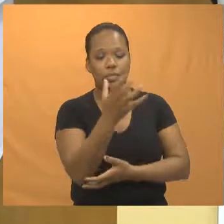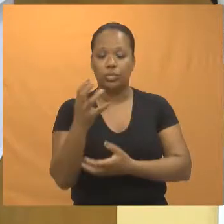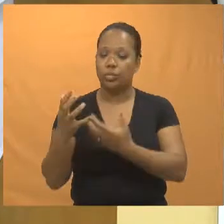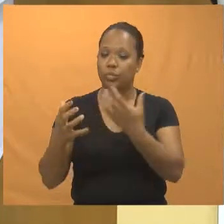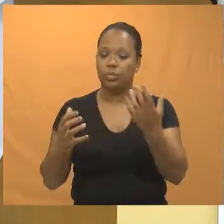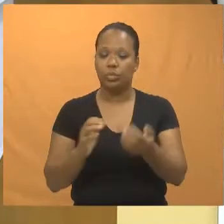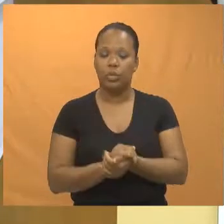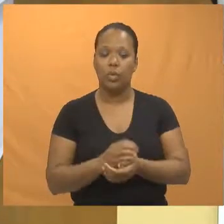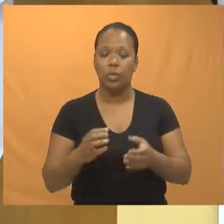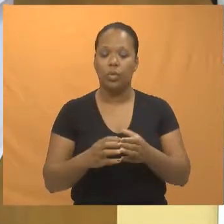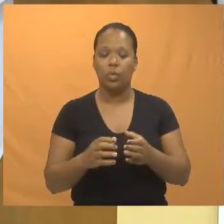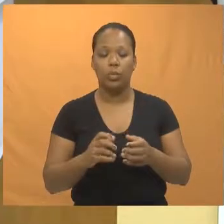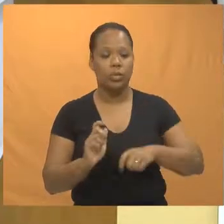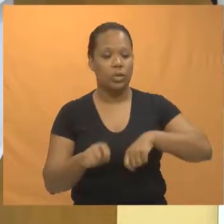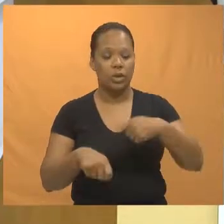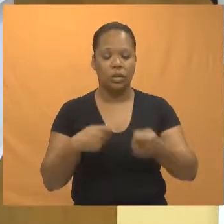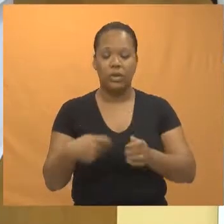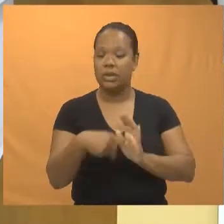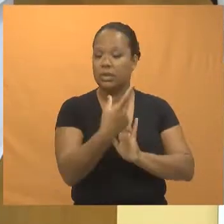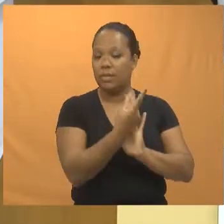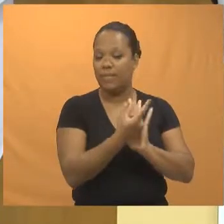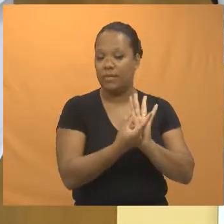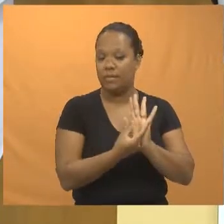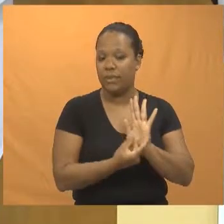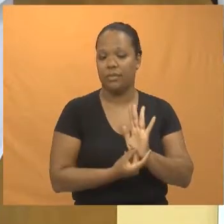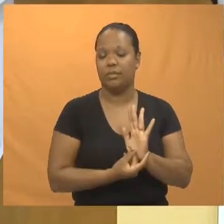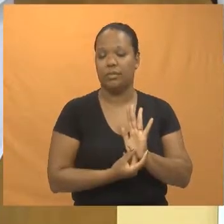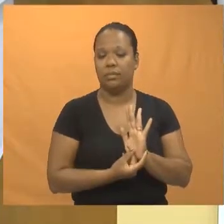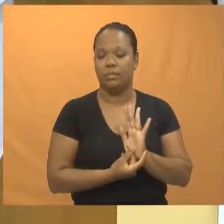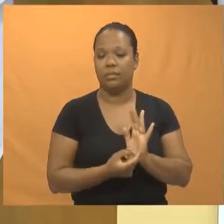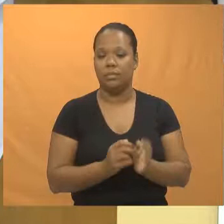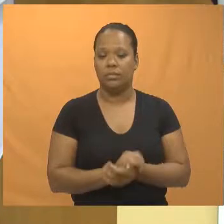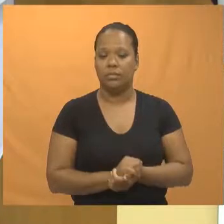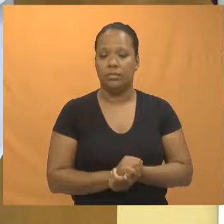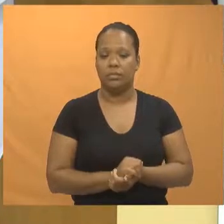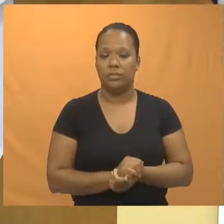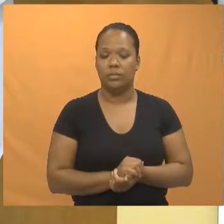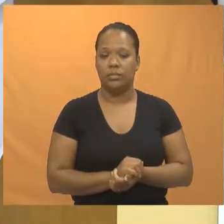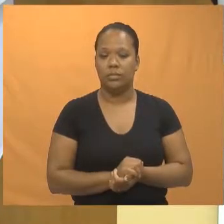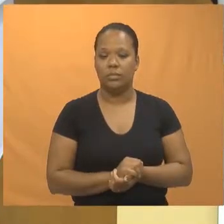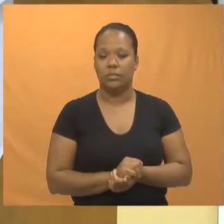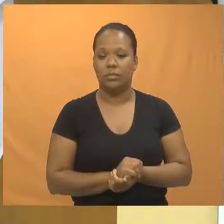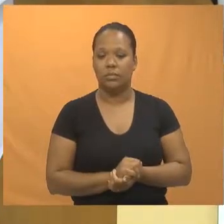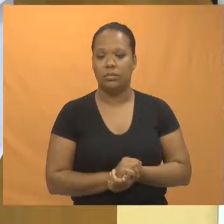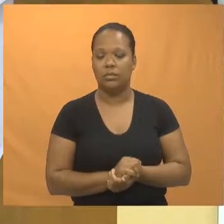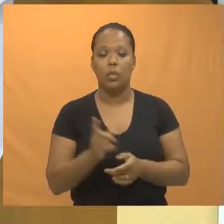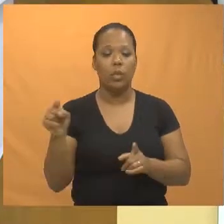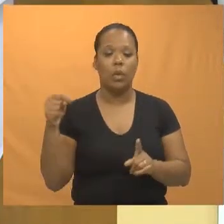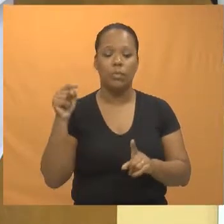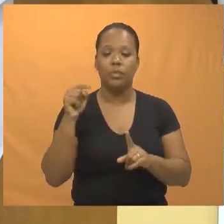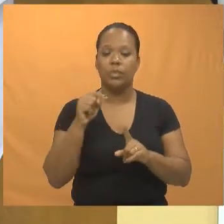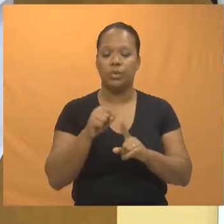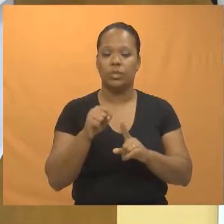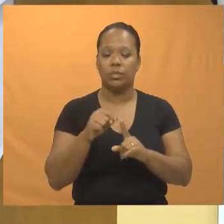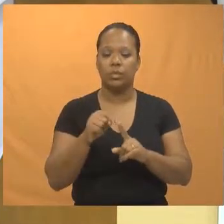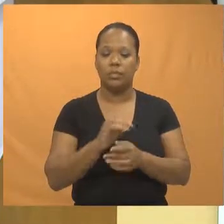de gestão financeira e orçamentária, com fontes propícias de recursos, cujo propósito será